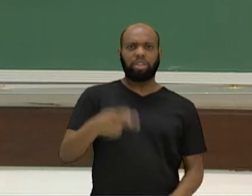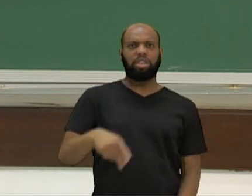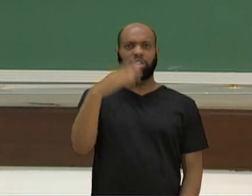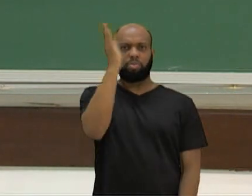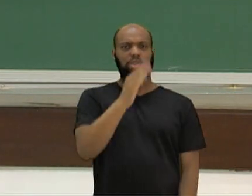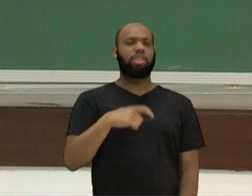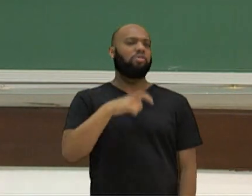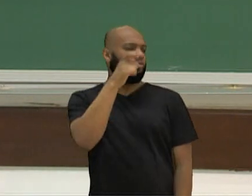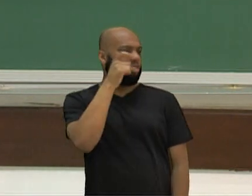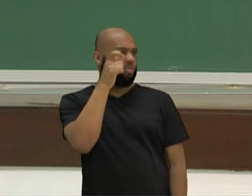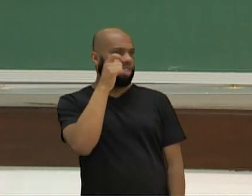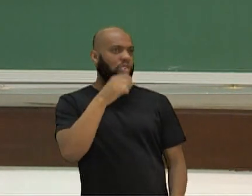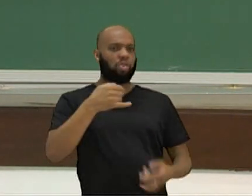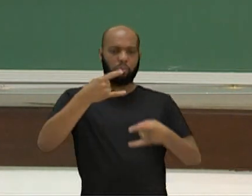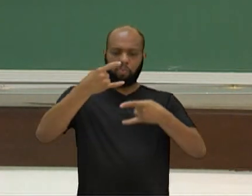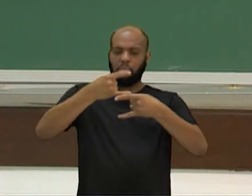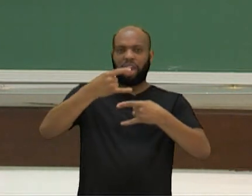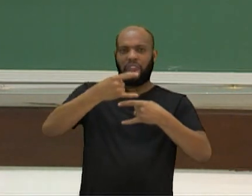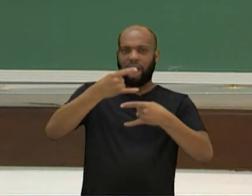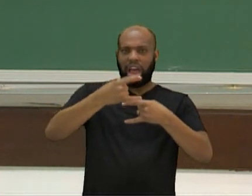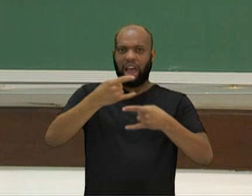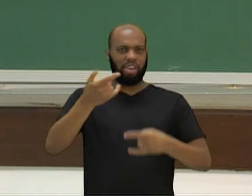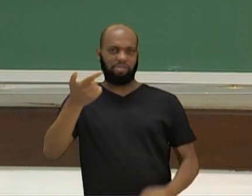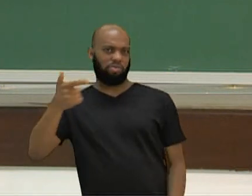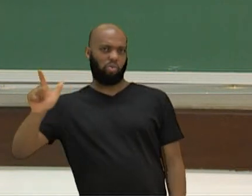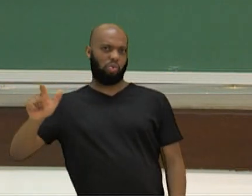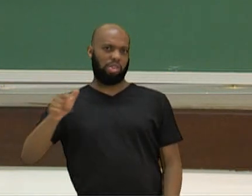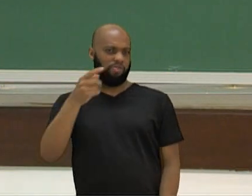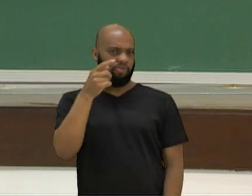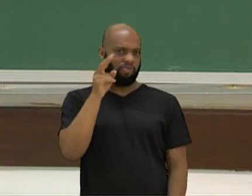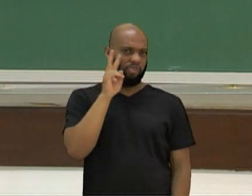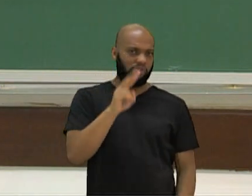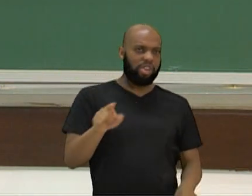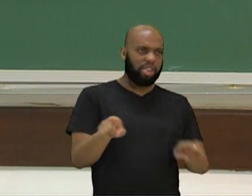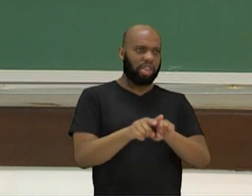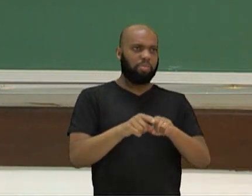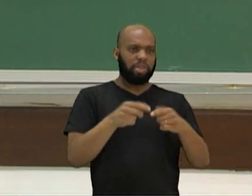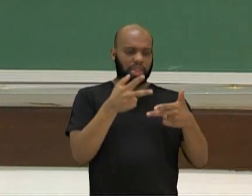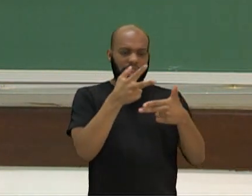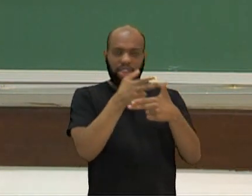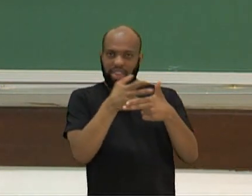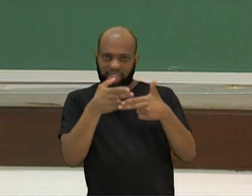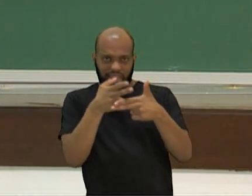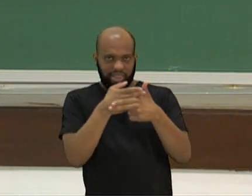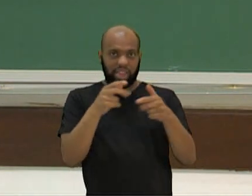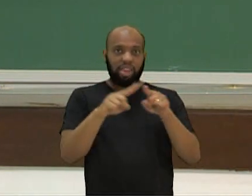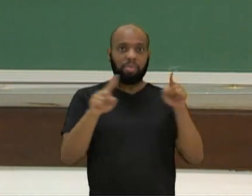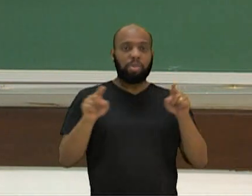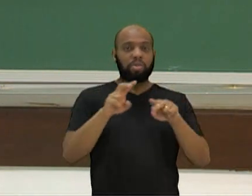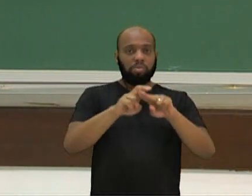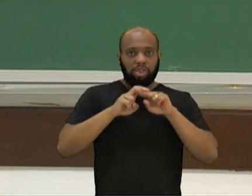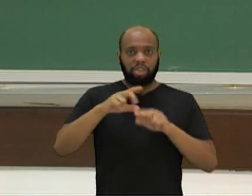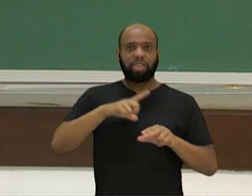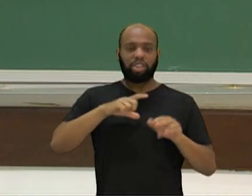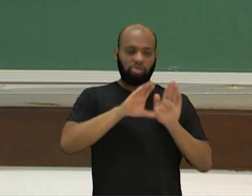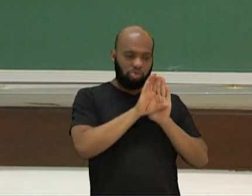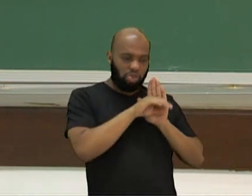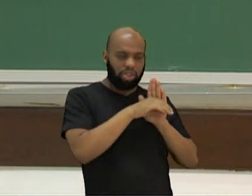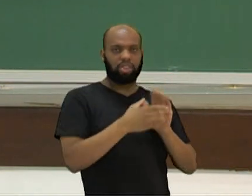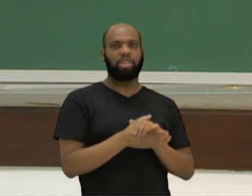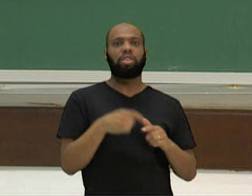da Ana Vitória, vou maratonar a série. Então, às vezes a gente até precisa um pouquinho, né? Mas foi daí que eles tiraram esse conceito